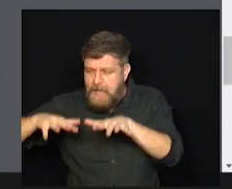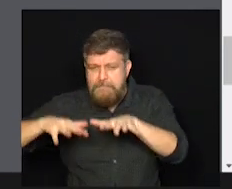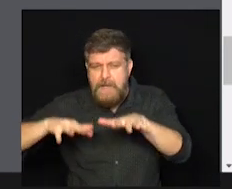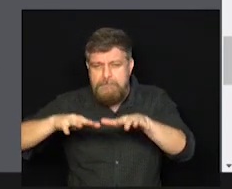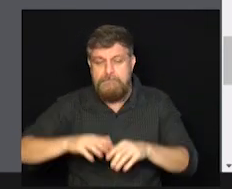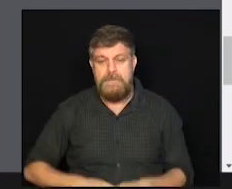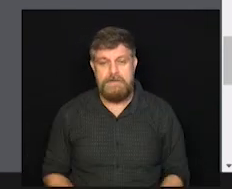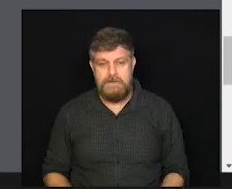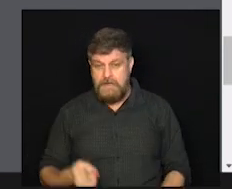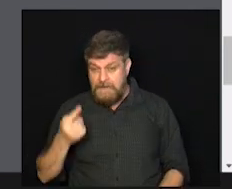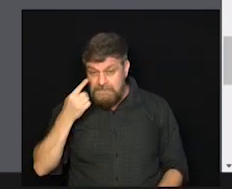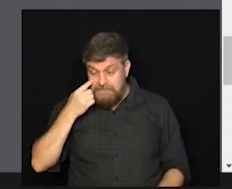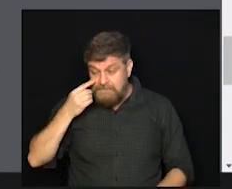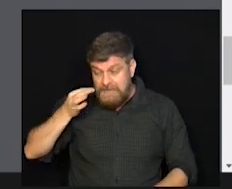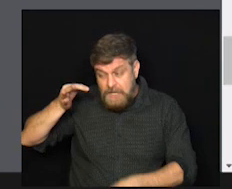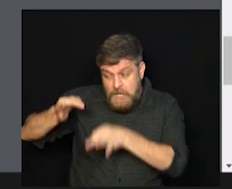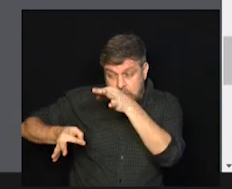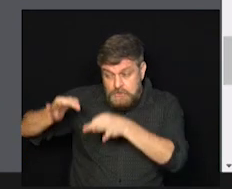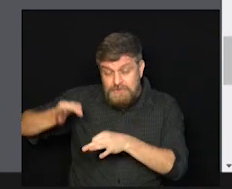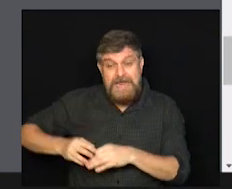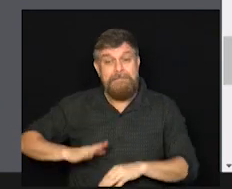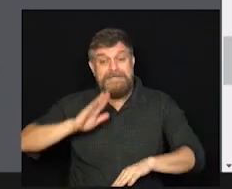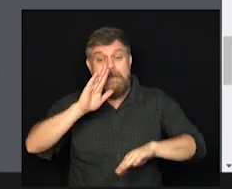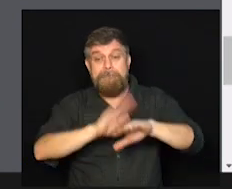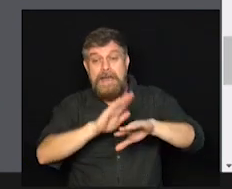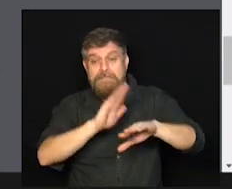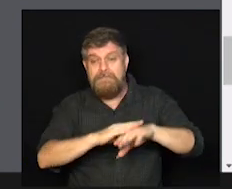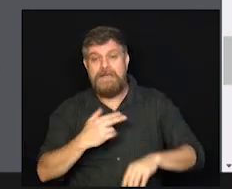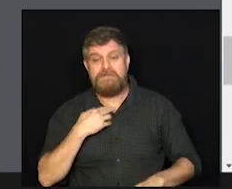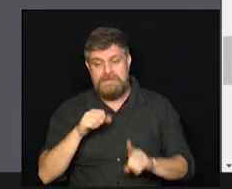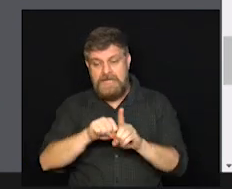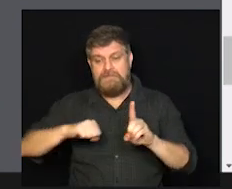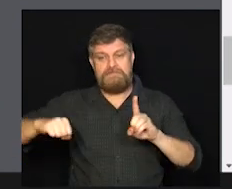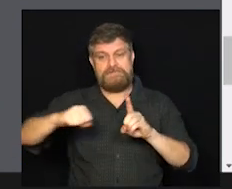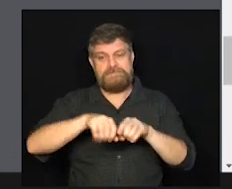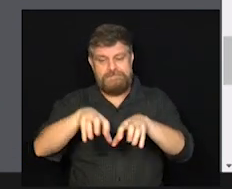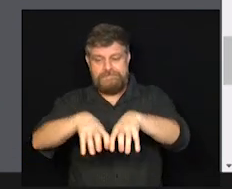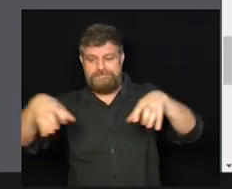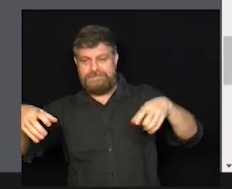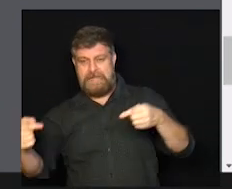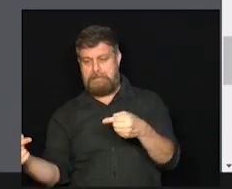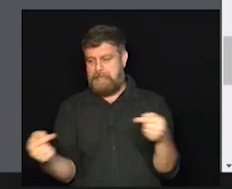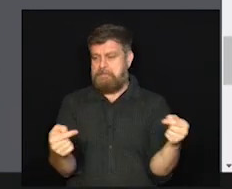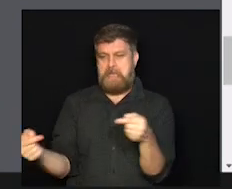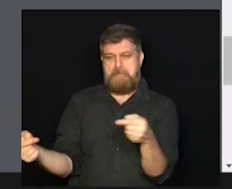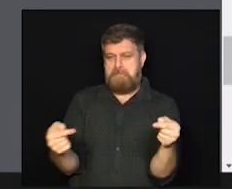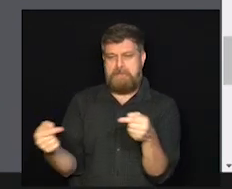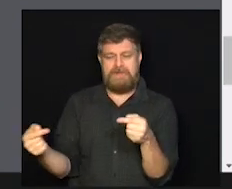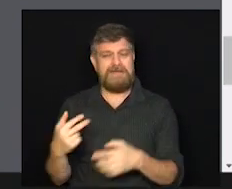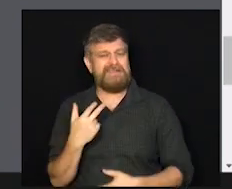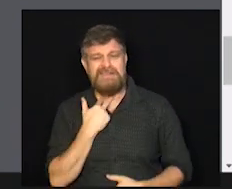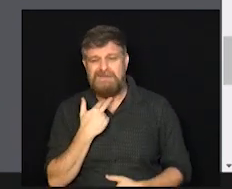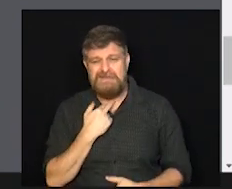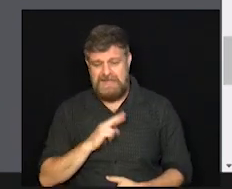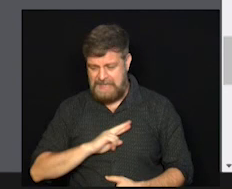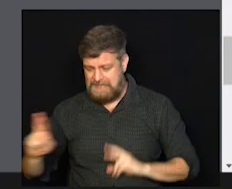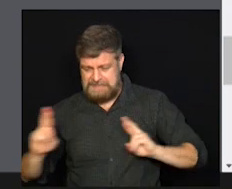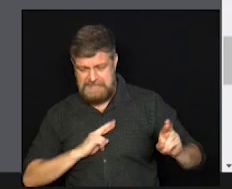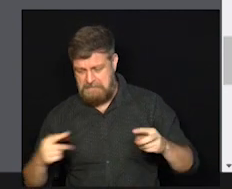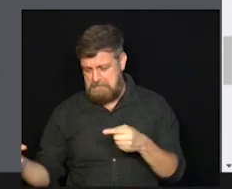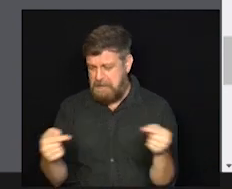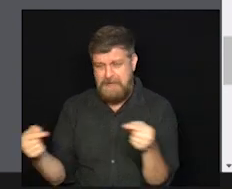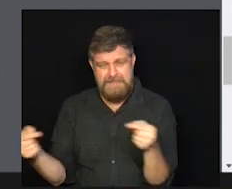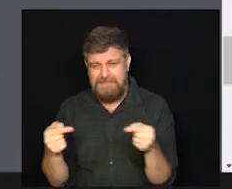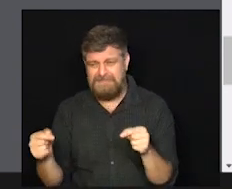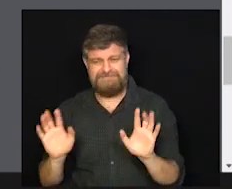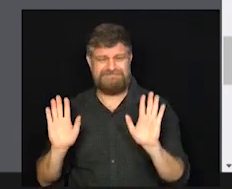agir sólidos numa sociedade fragmentada e polarizada, politicamente e religiosamente. E, assim,